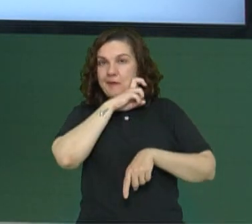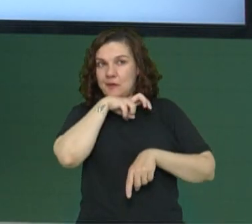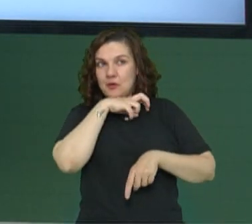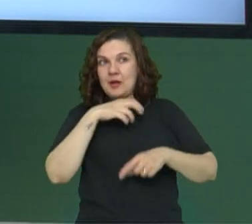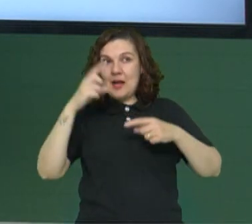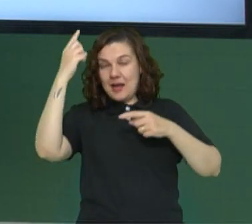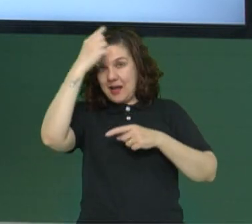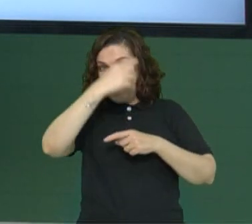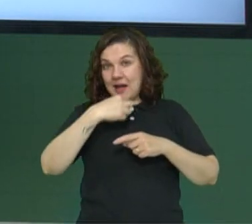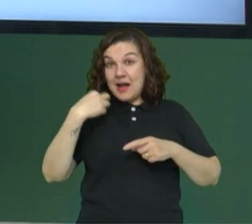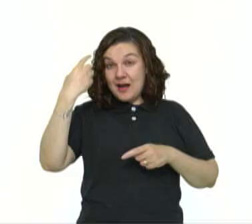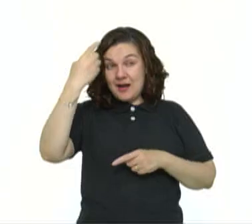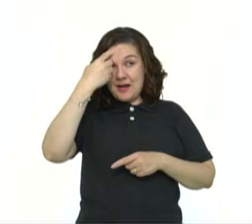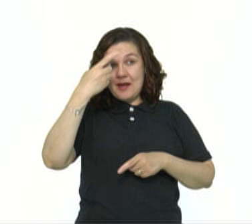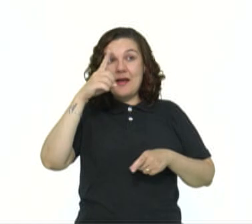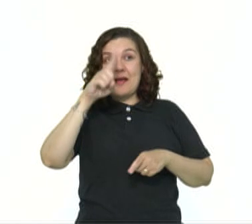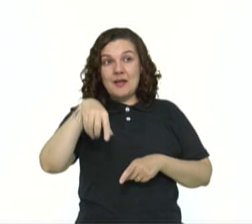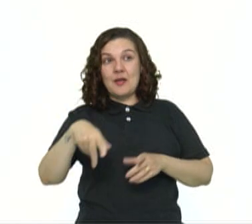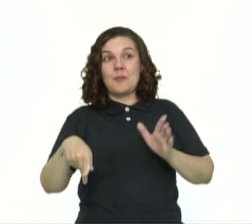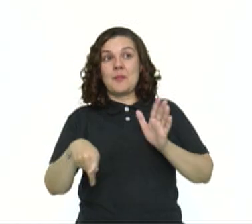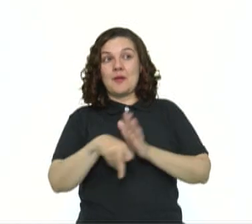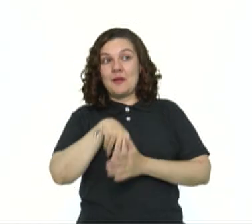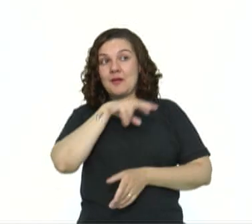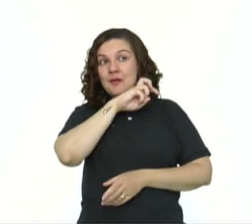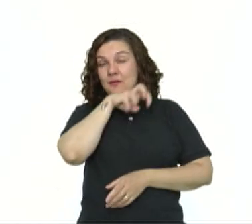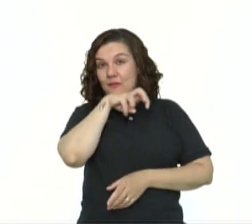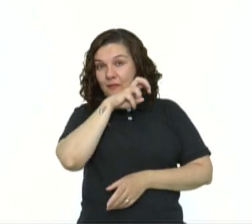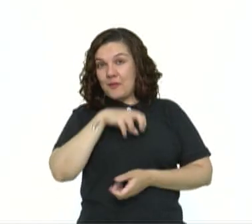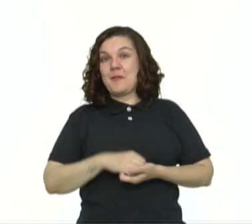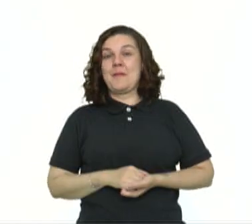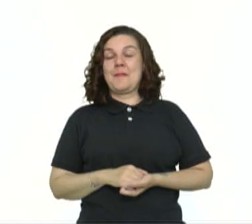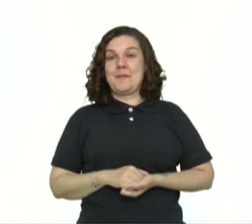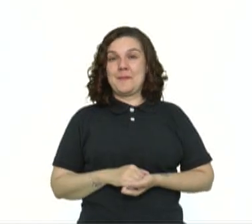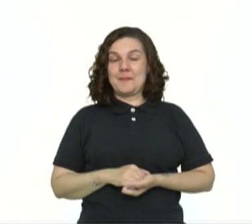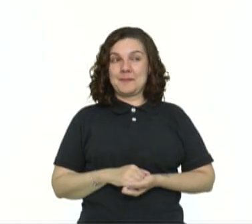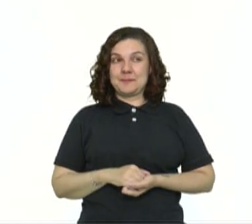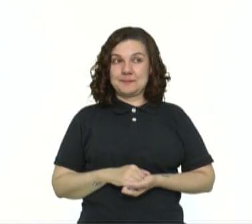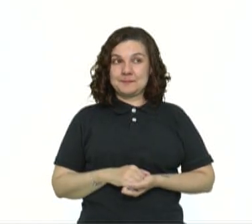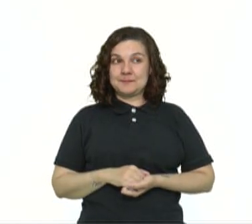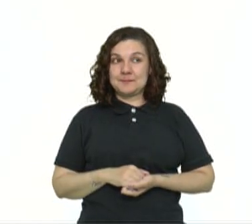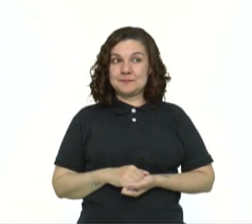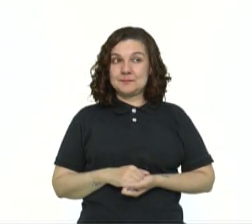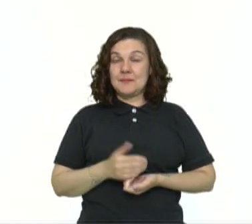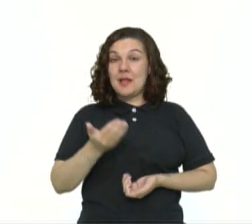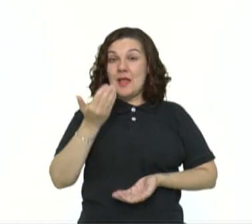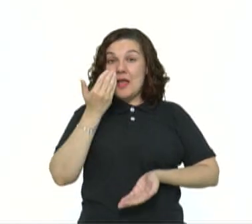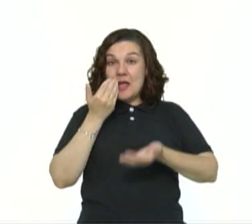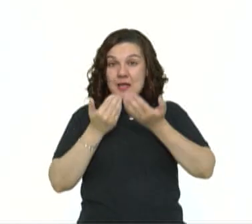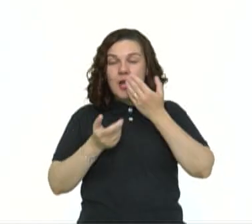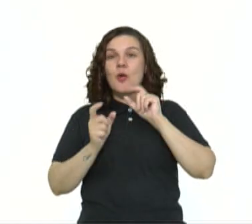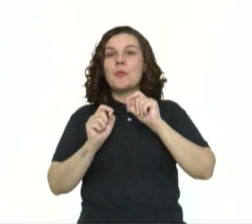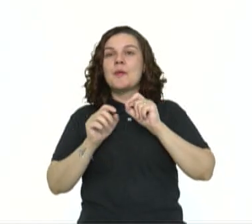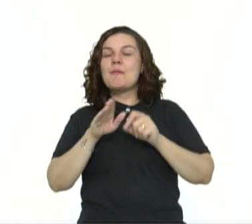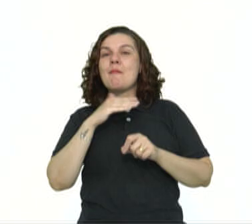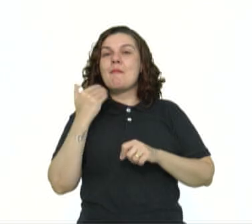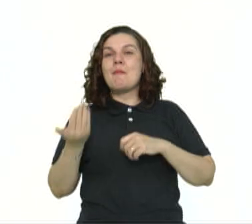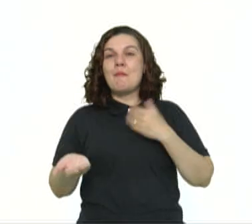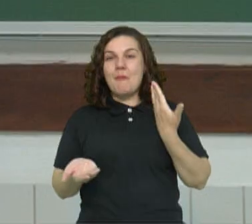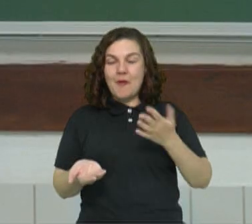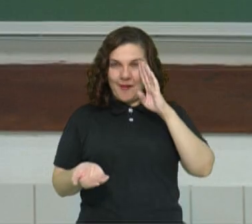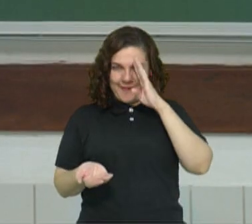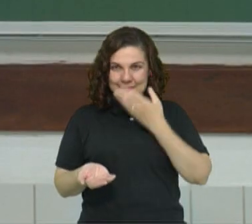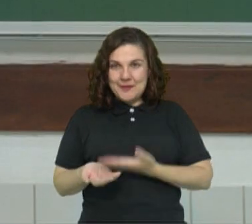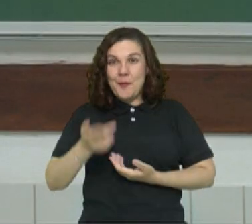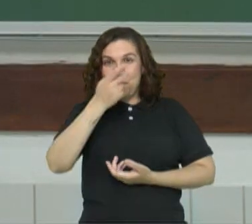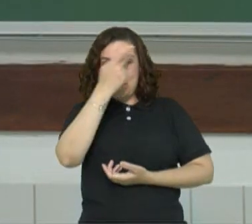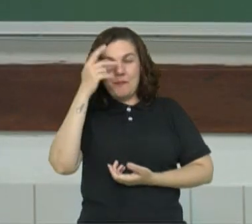a cabeça dela também é cobras, tá? E ela alimentava-se dos mortos, acreditava